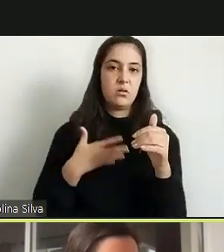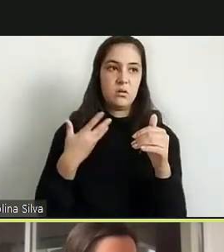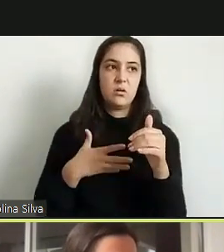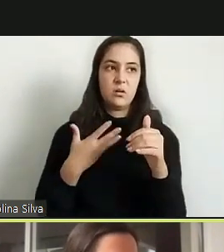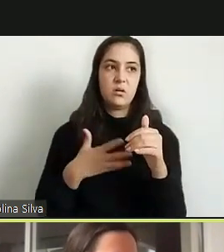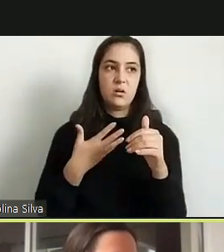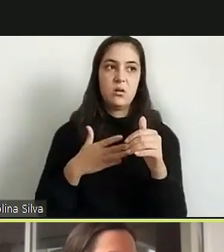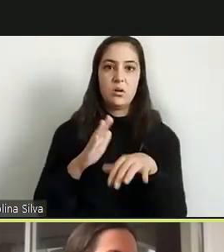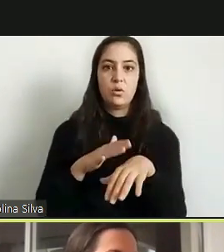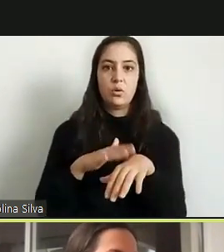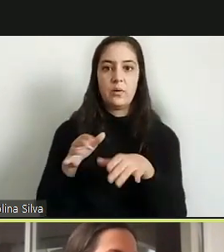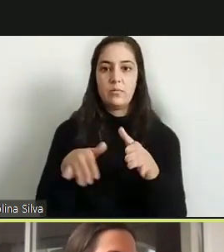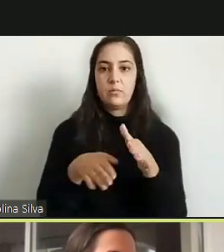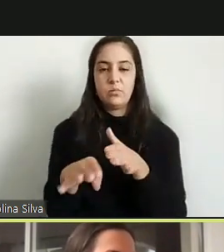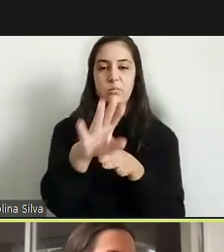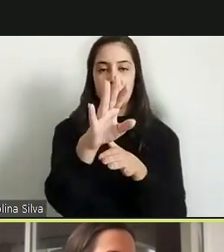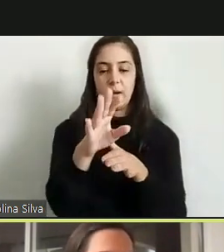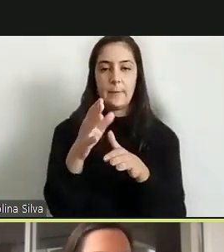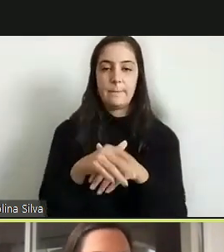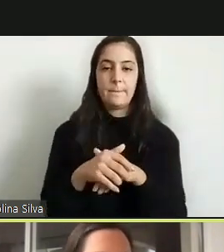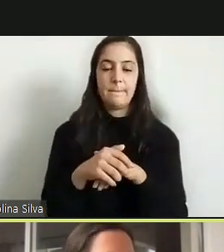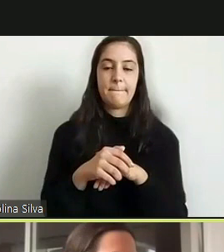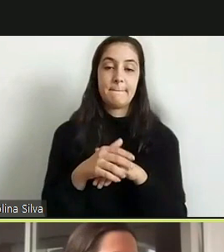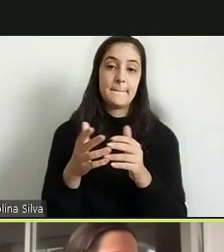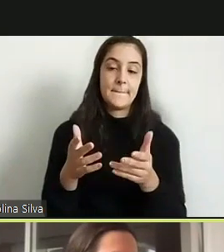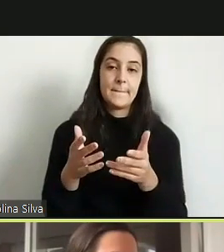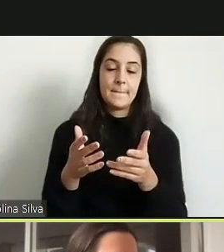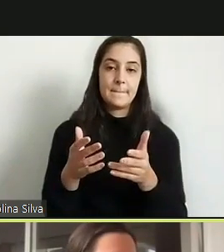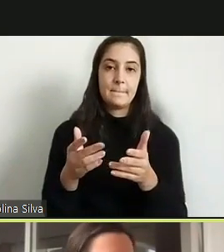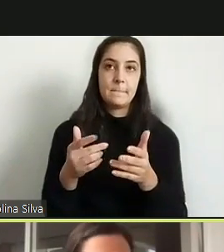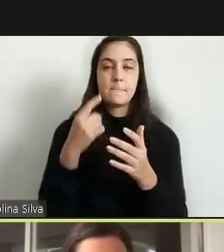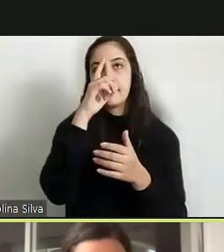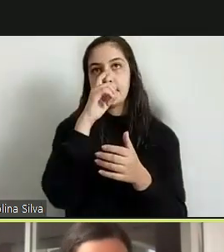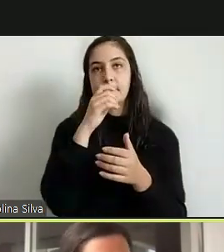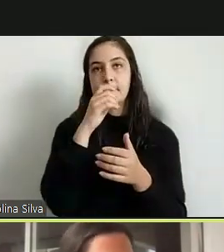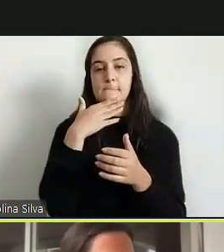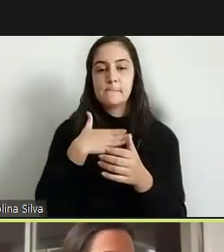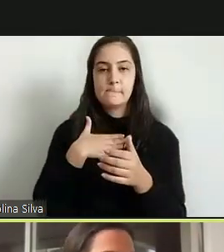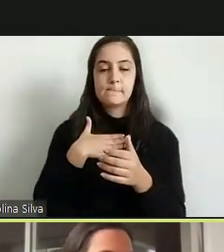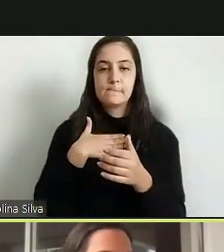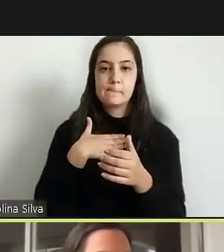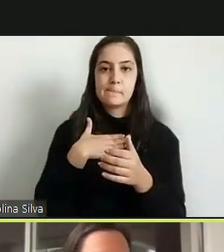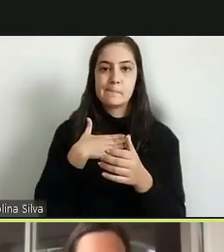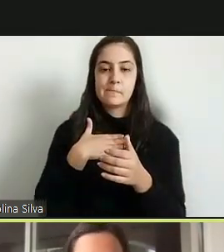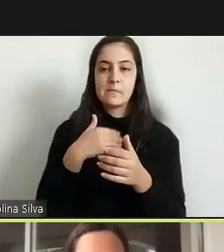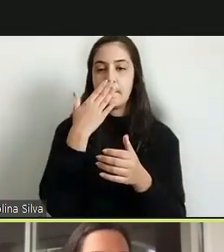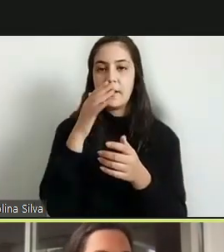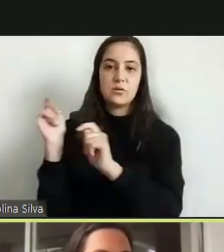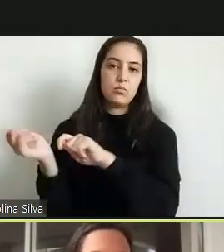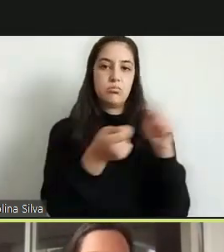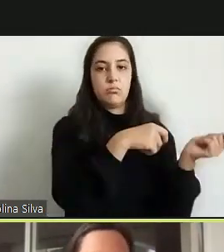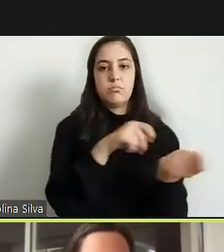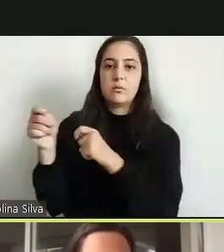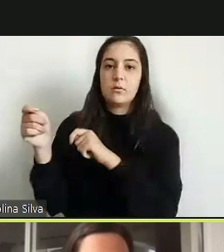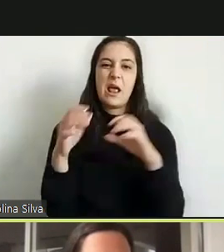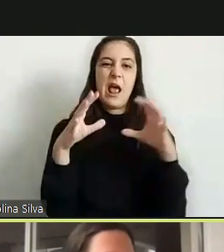onde passar ali pela zona, e isto fez-me lembrar uma espécie de luta de almofadas, não é? Portanto, os cidadãos,